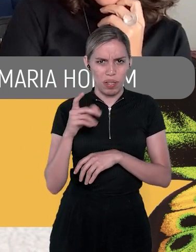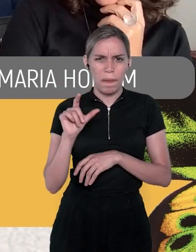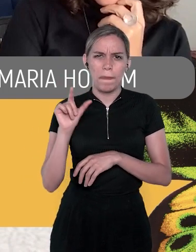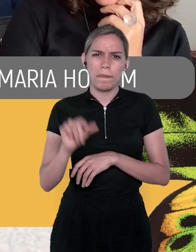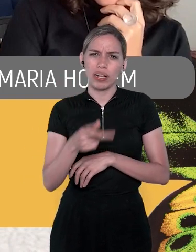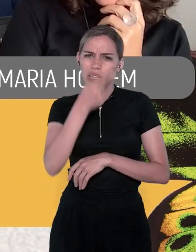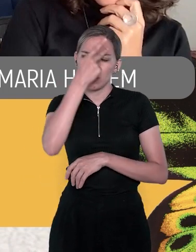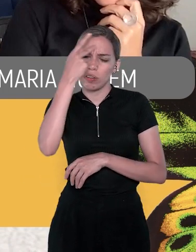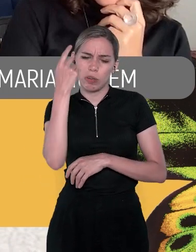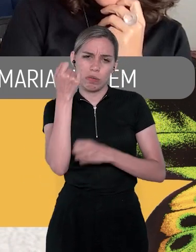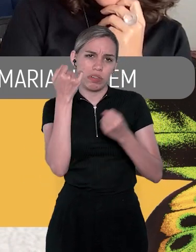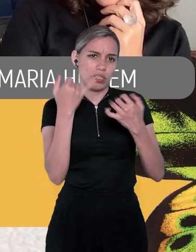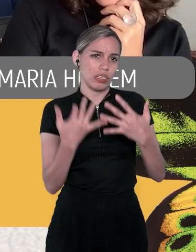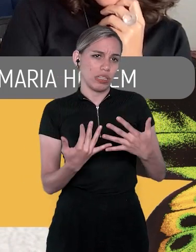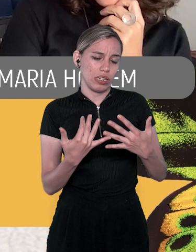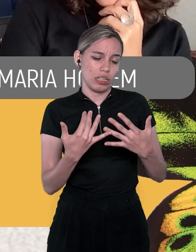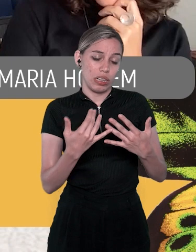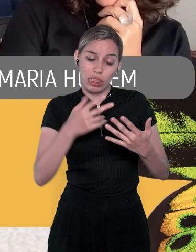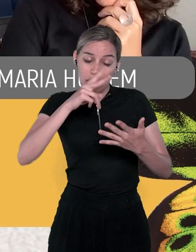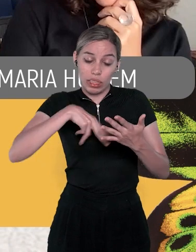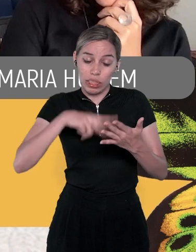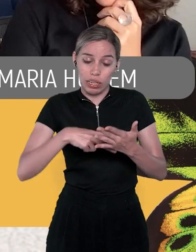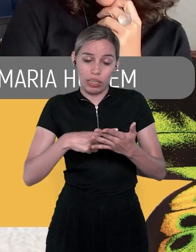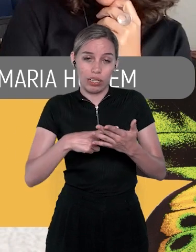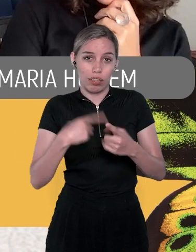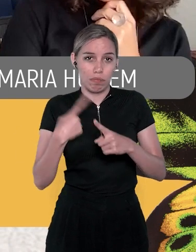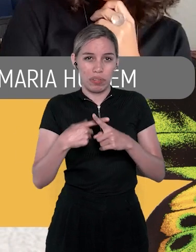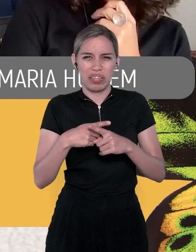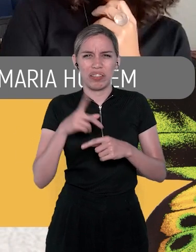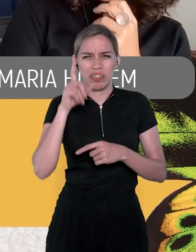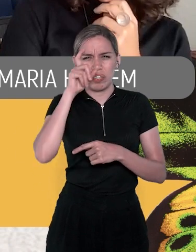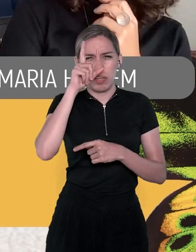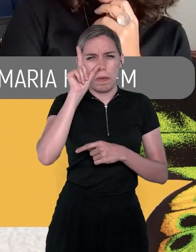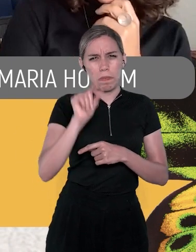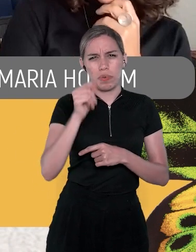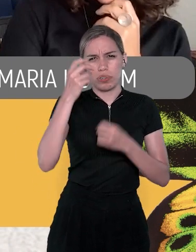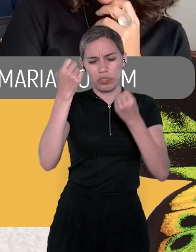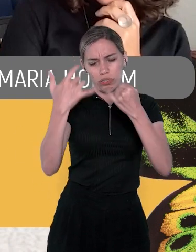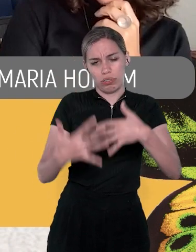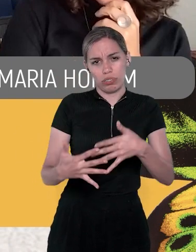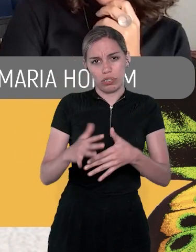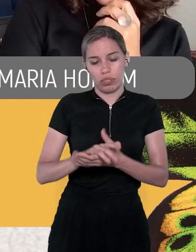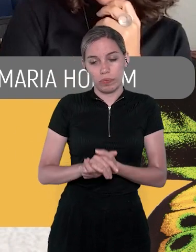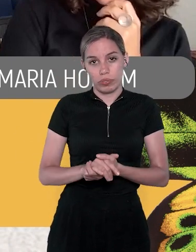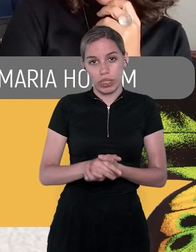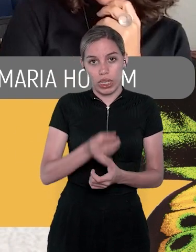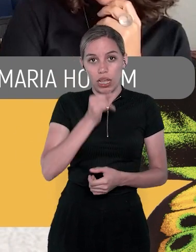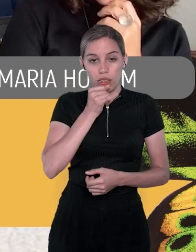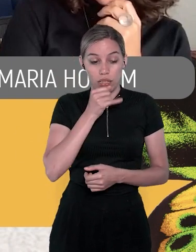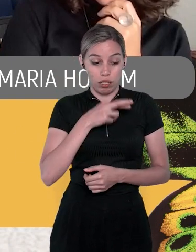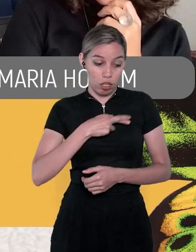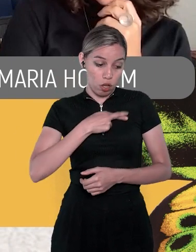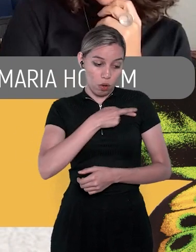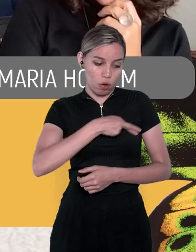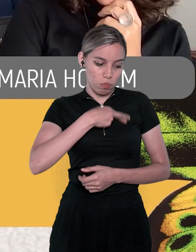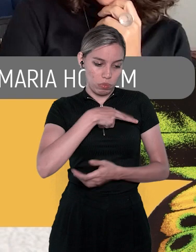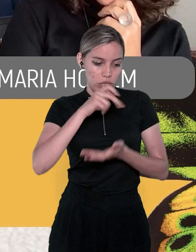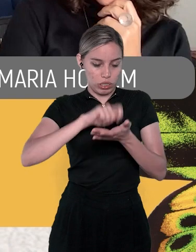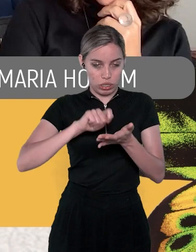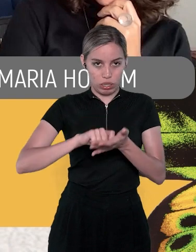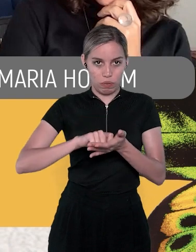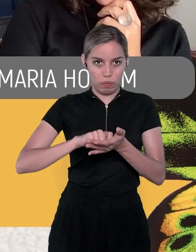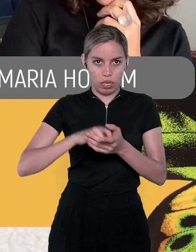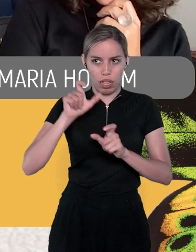muito confuso e muito pouco explicável, né? Um romance talvez provoque nas pessoas